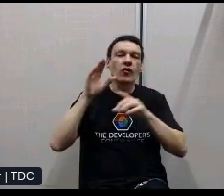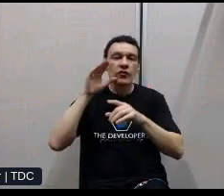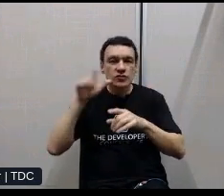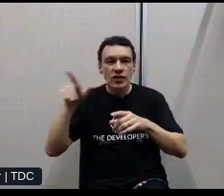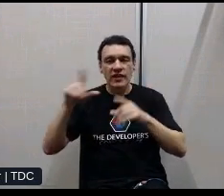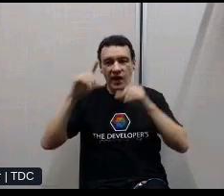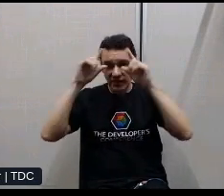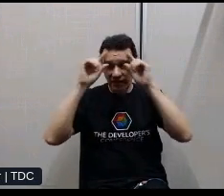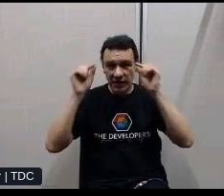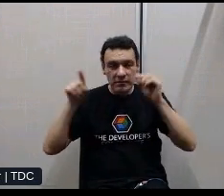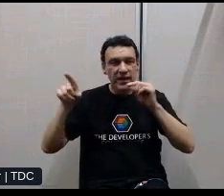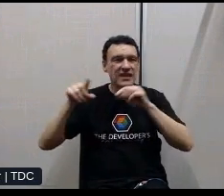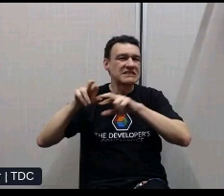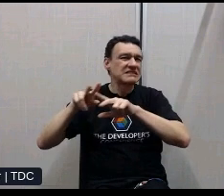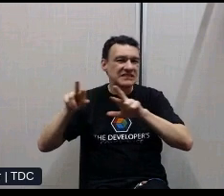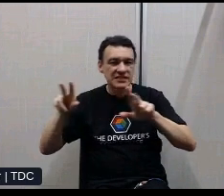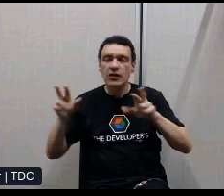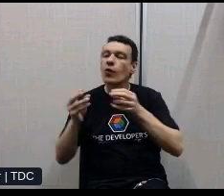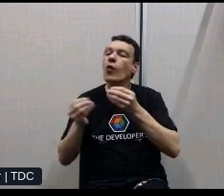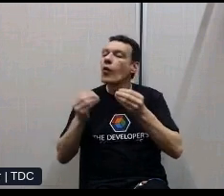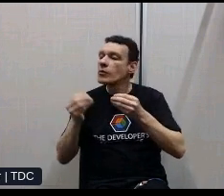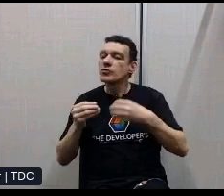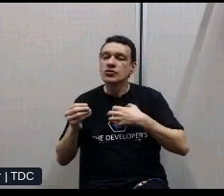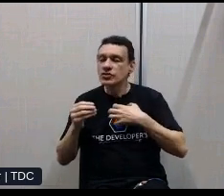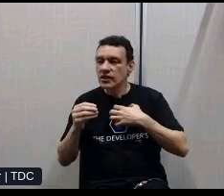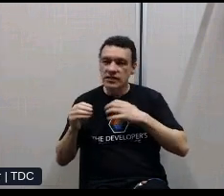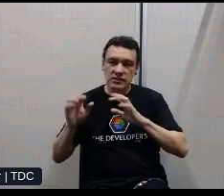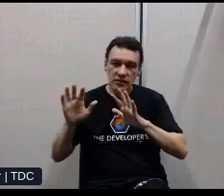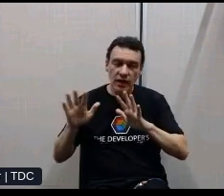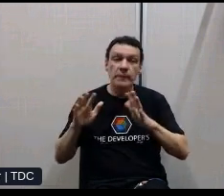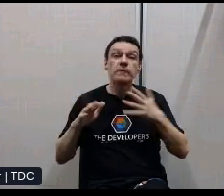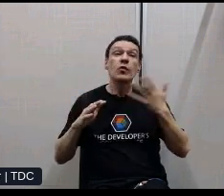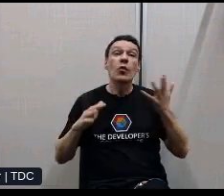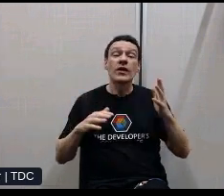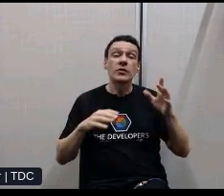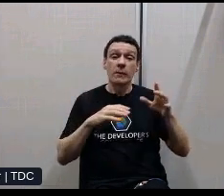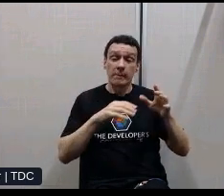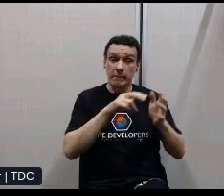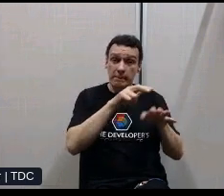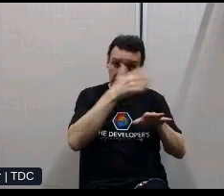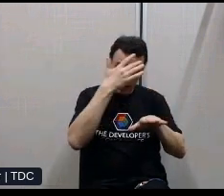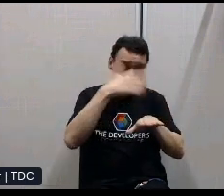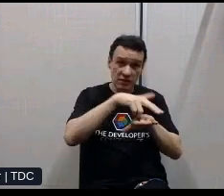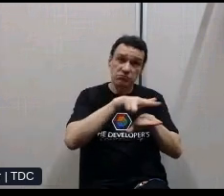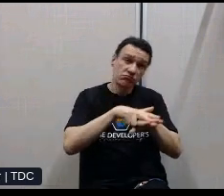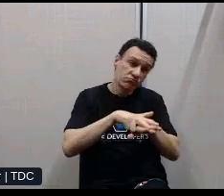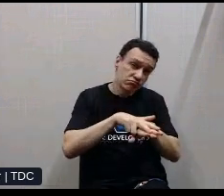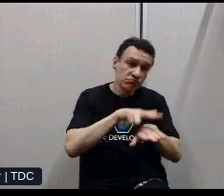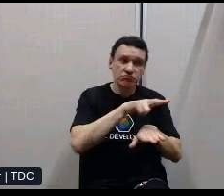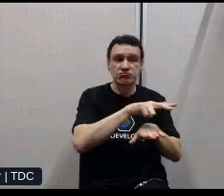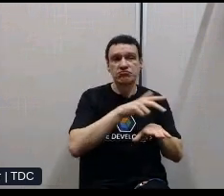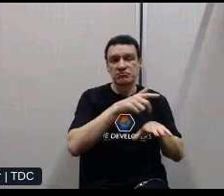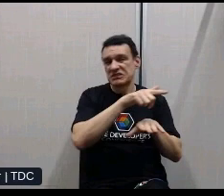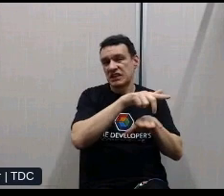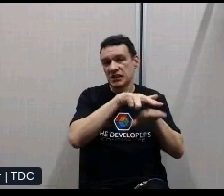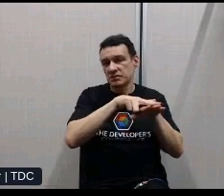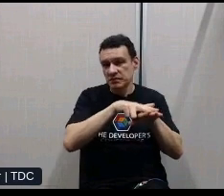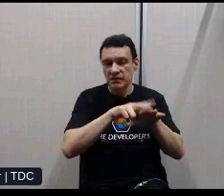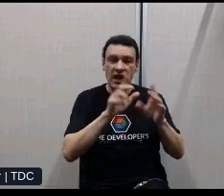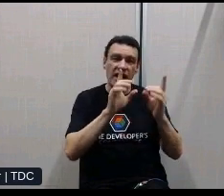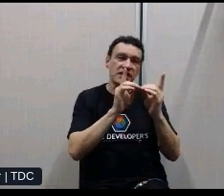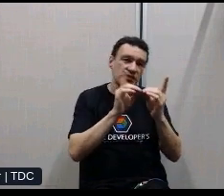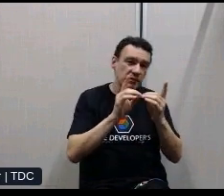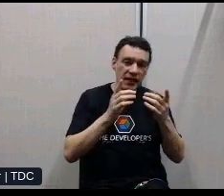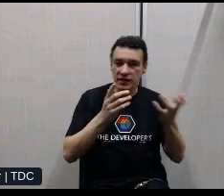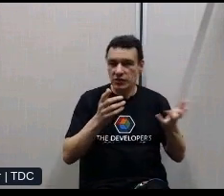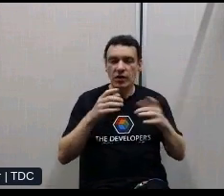como seria o processo, e daí, quando o paciente está lá sentado na maca, sendo atendido, o médico